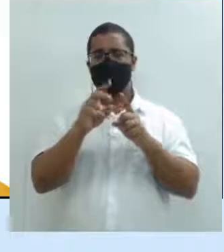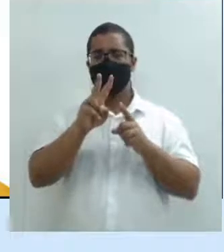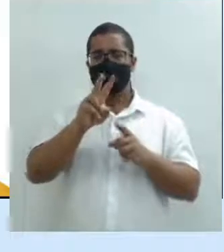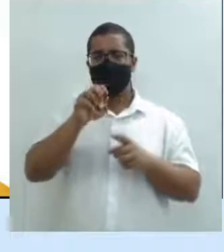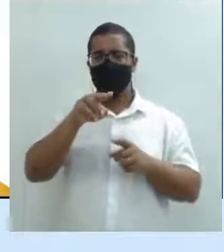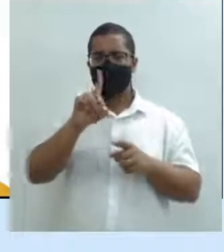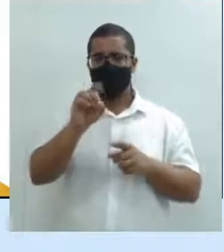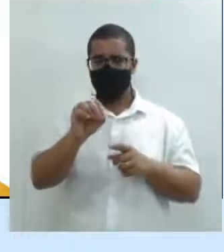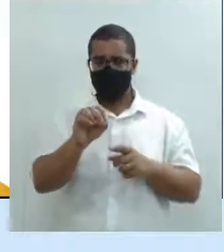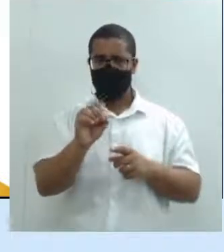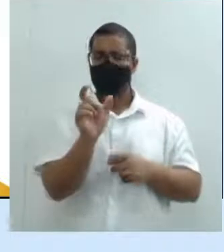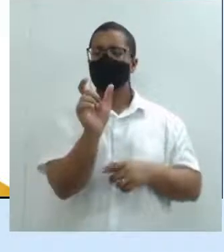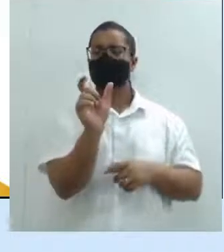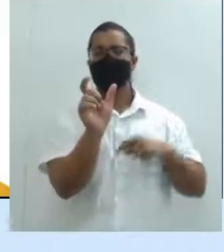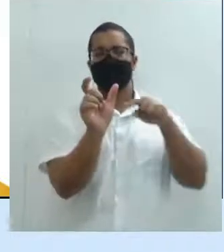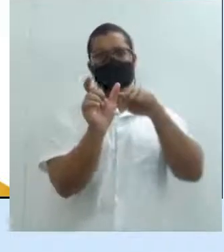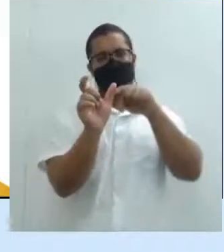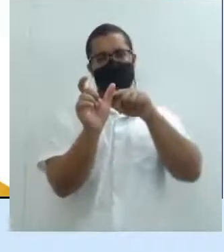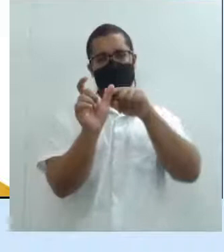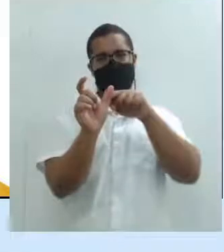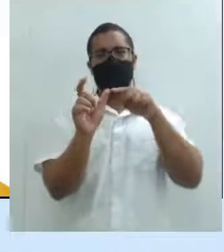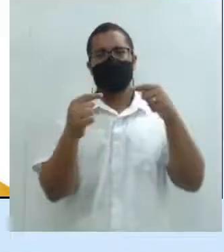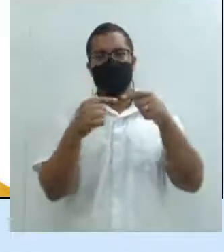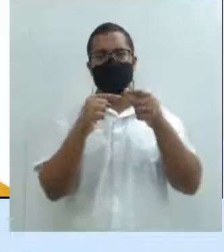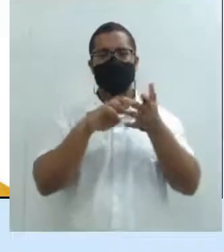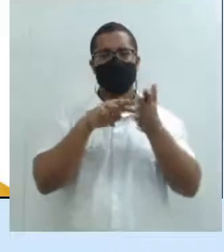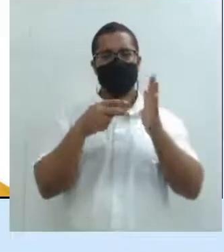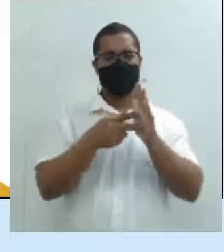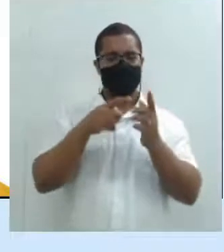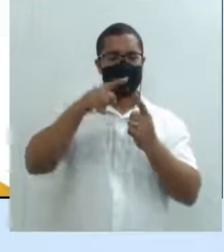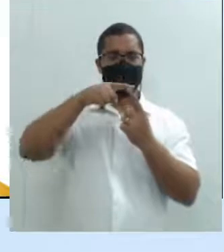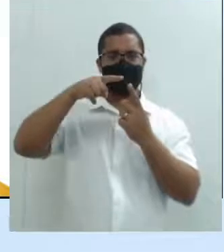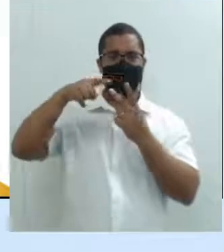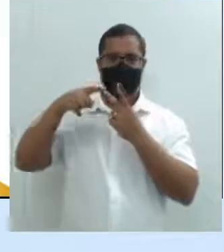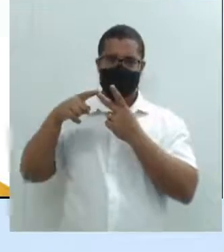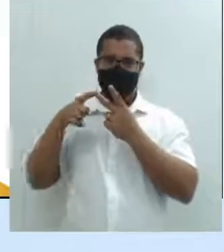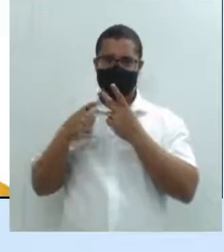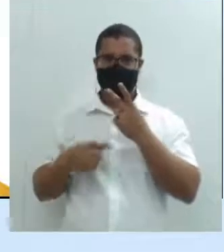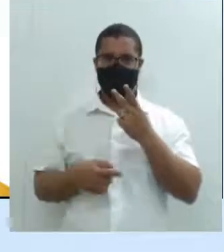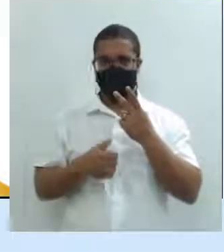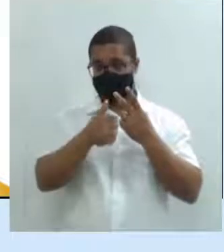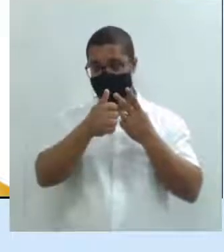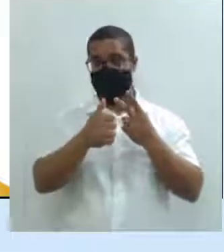o uso da palavra vendo, que tem 2 sentidos nesta aplicação.